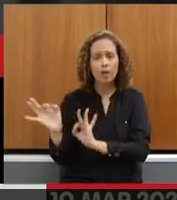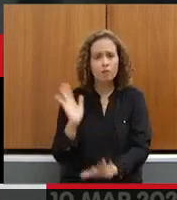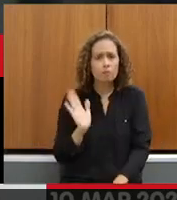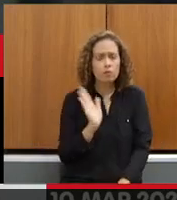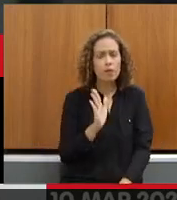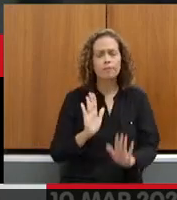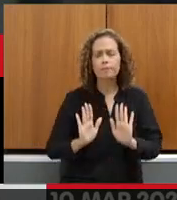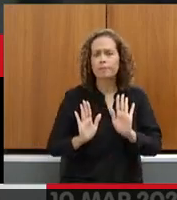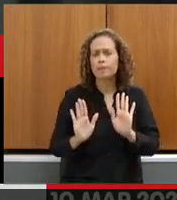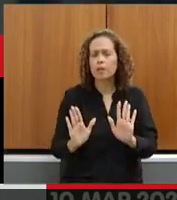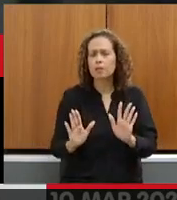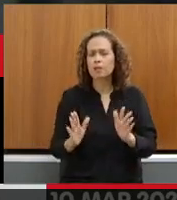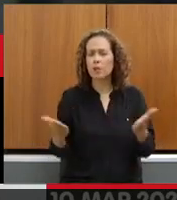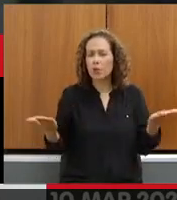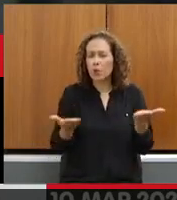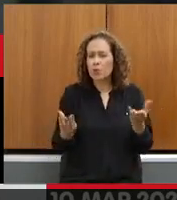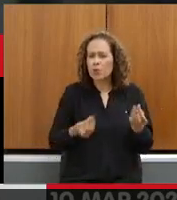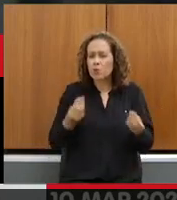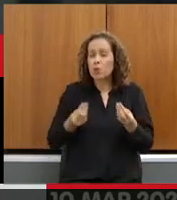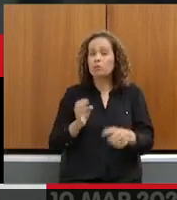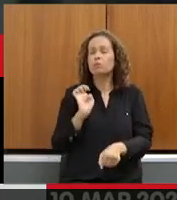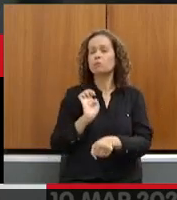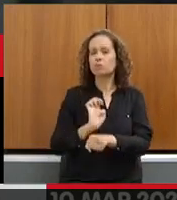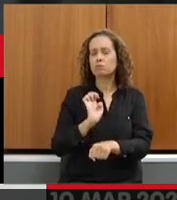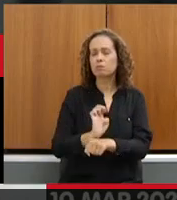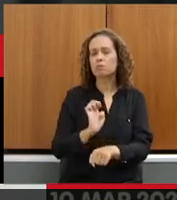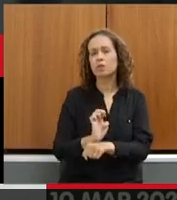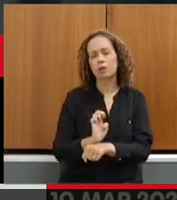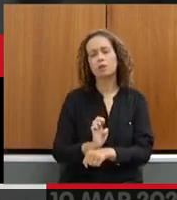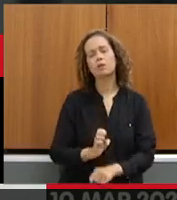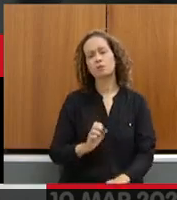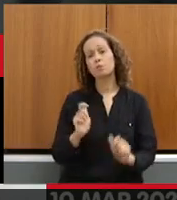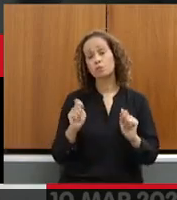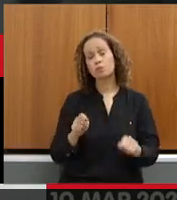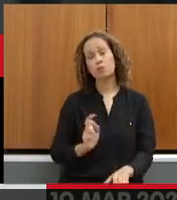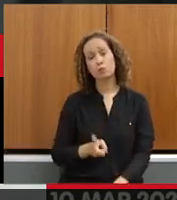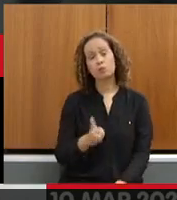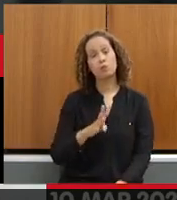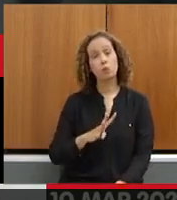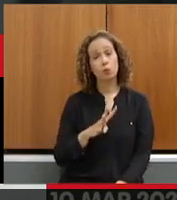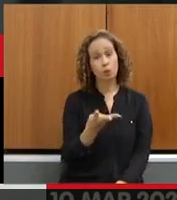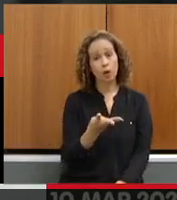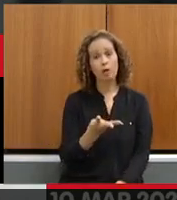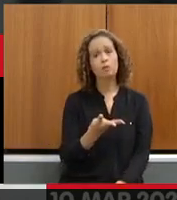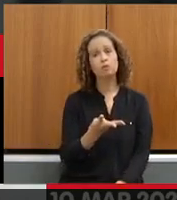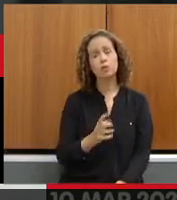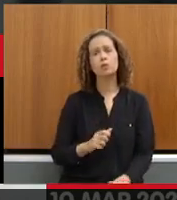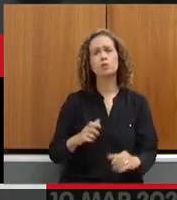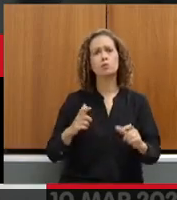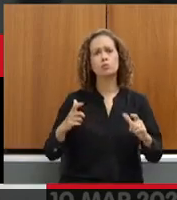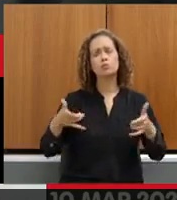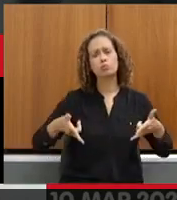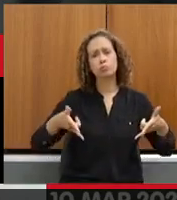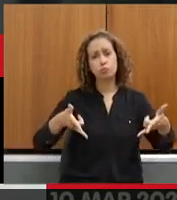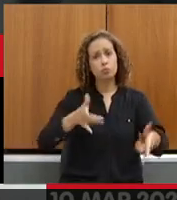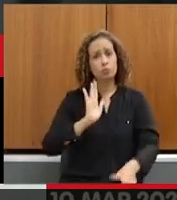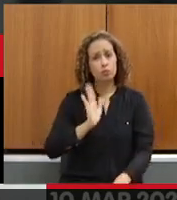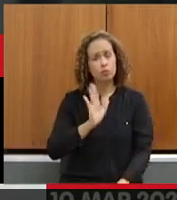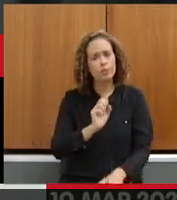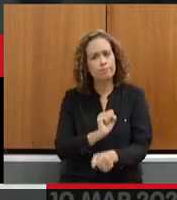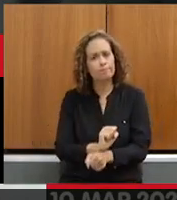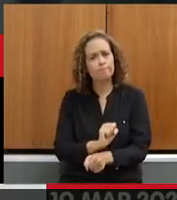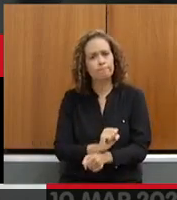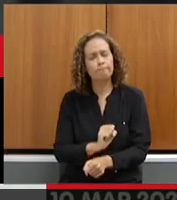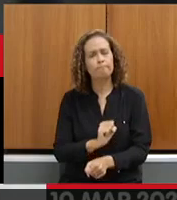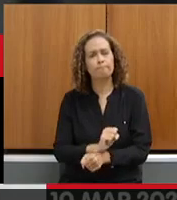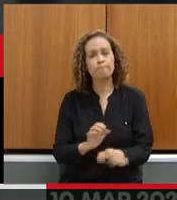está habilitação do ministério hoje o Estado tem condição de manter os quatro mil leitos rodando eu já tive informação de municípios